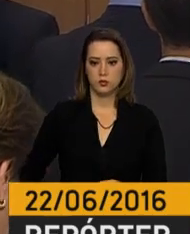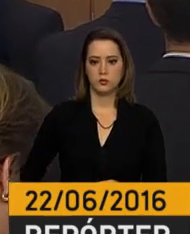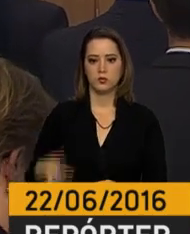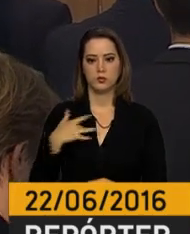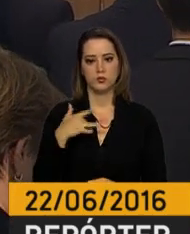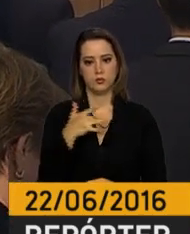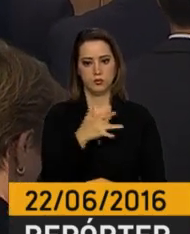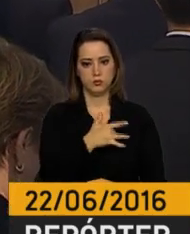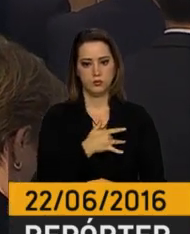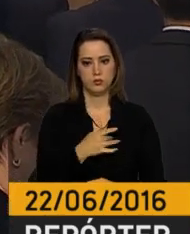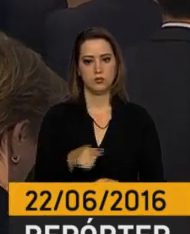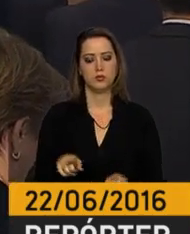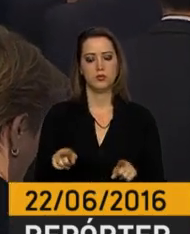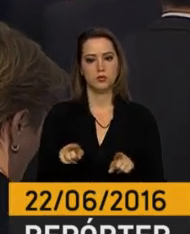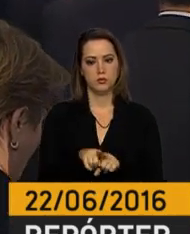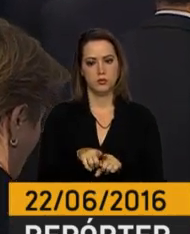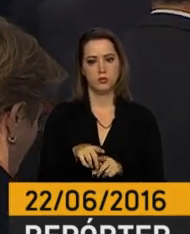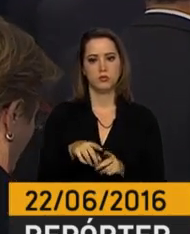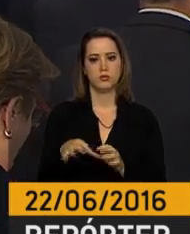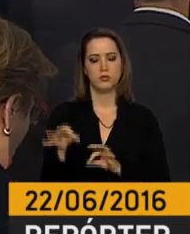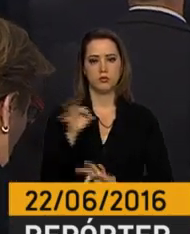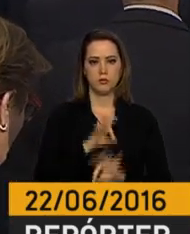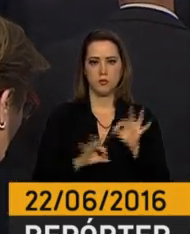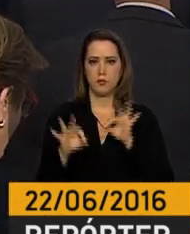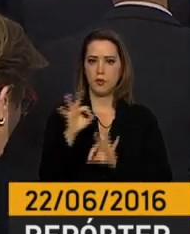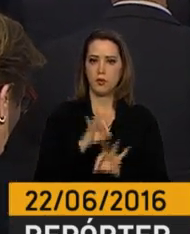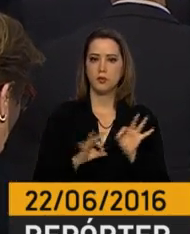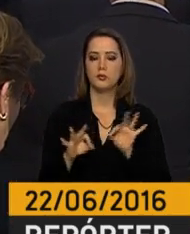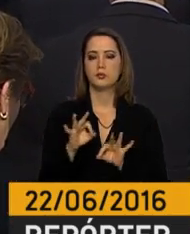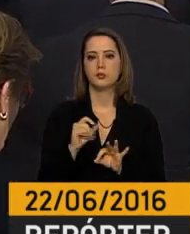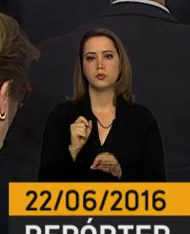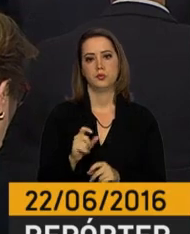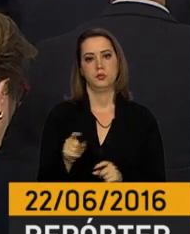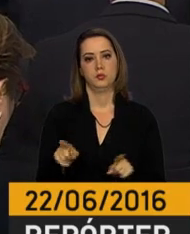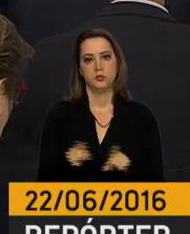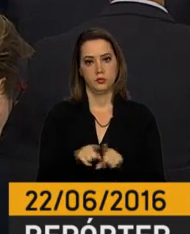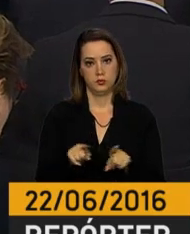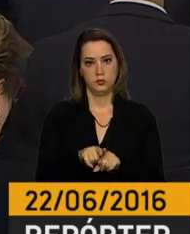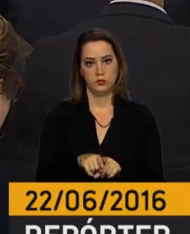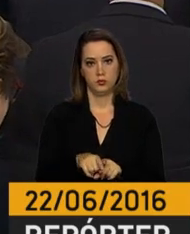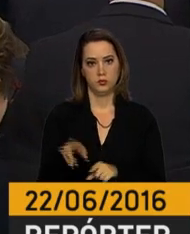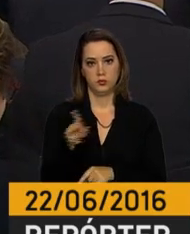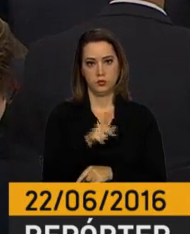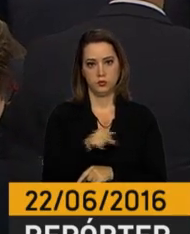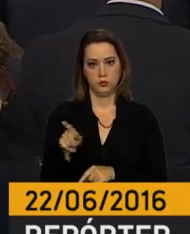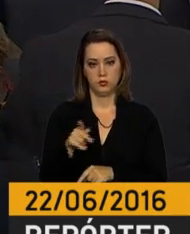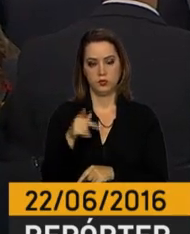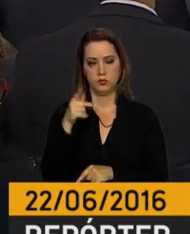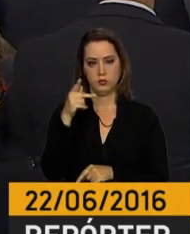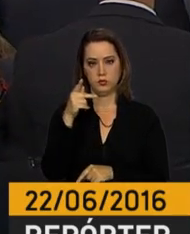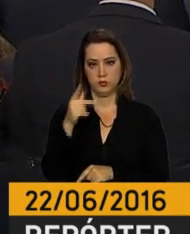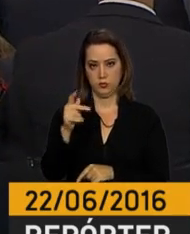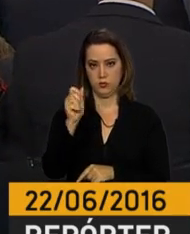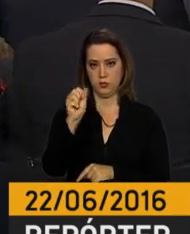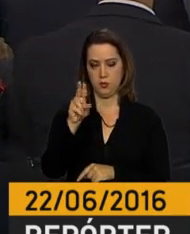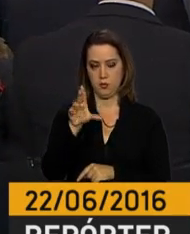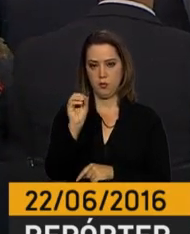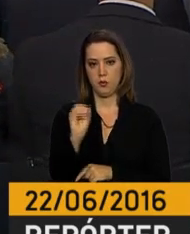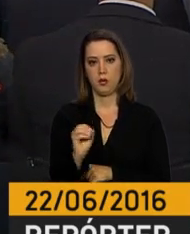bar oog ola do planej o professor pao Castro